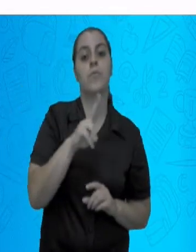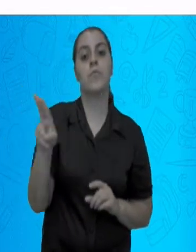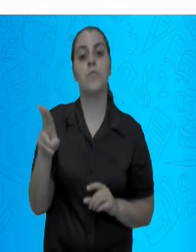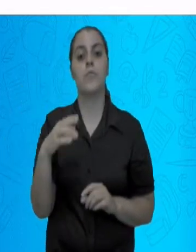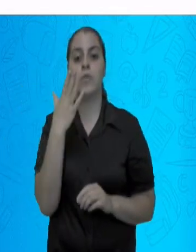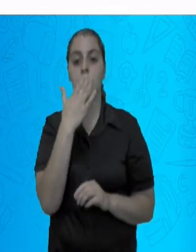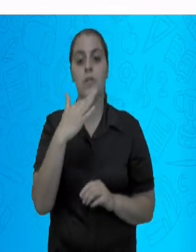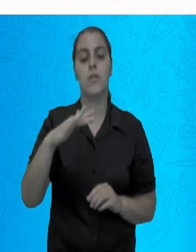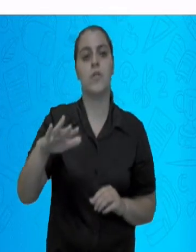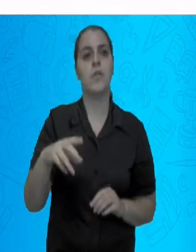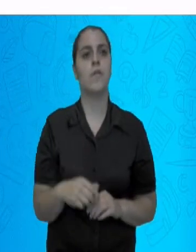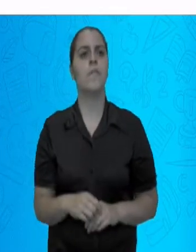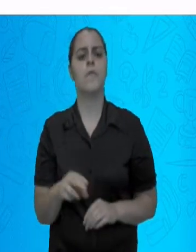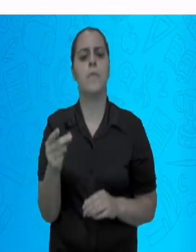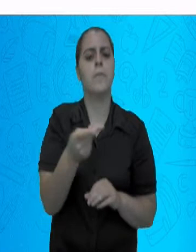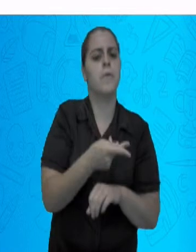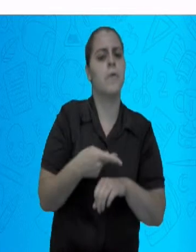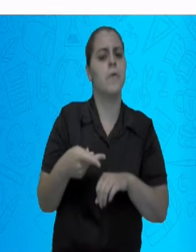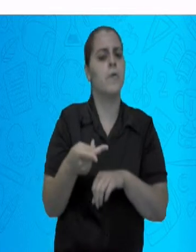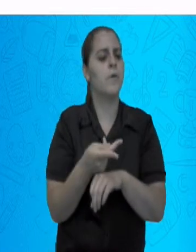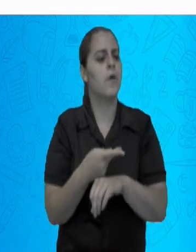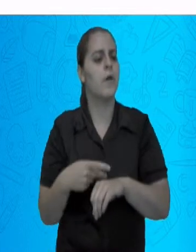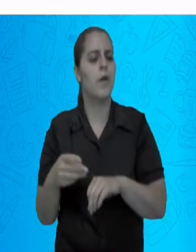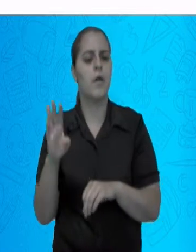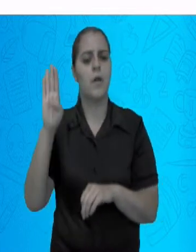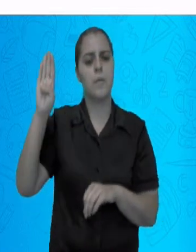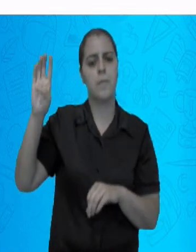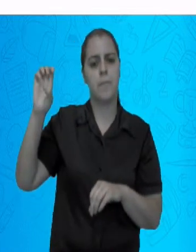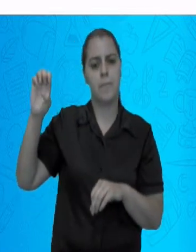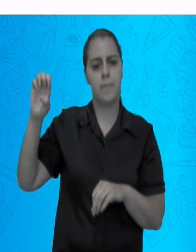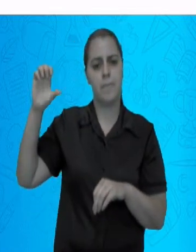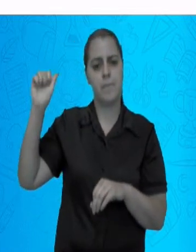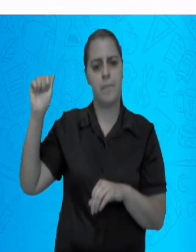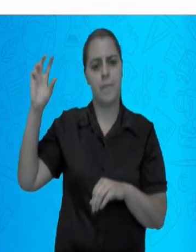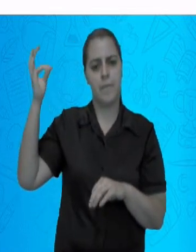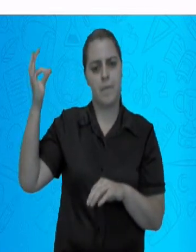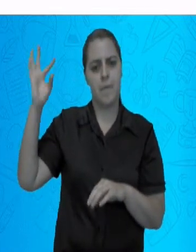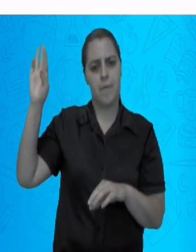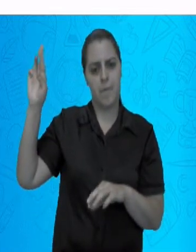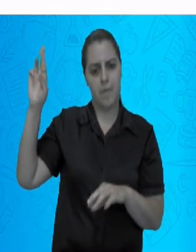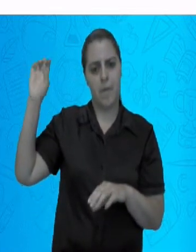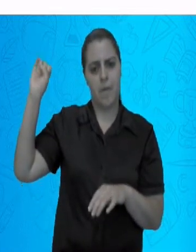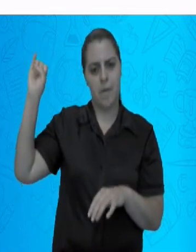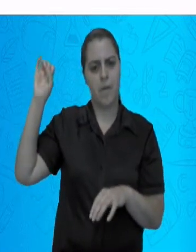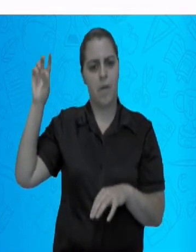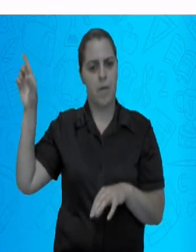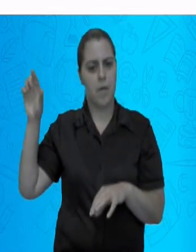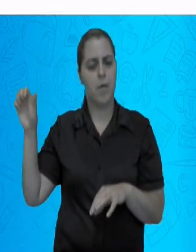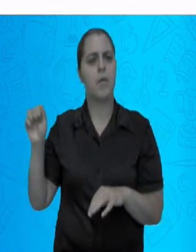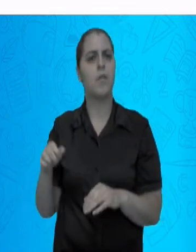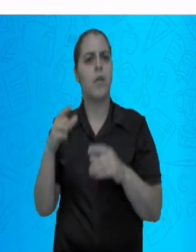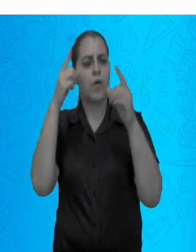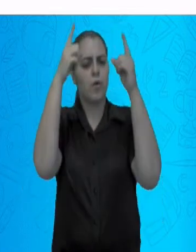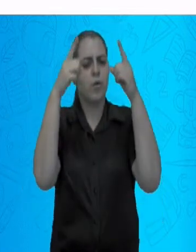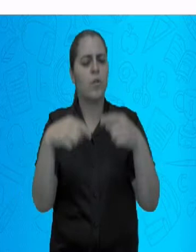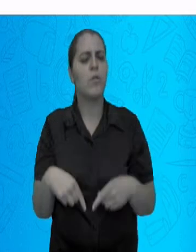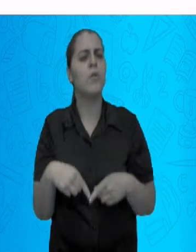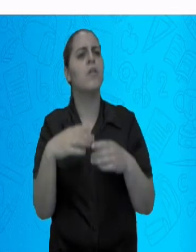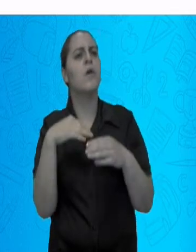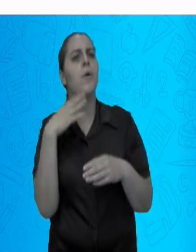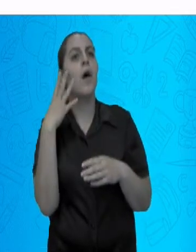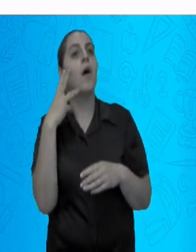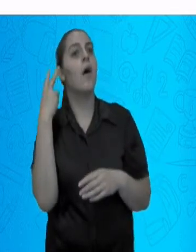crianças. Vamos achar a Beatriz? A Beatriz está aqui, ó. E qual que é a coluna dela? É essa. A